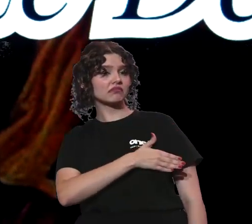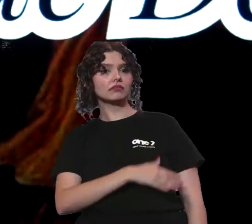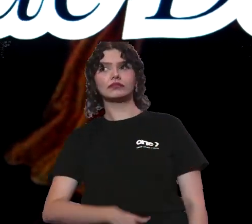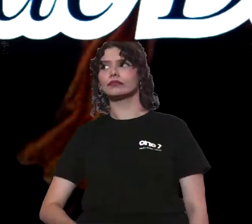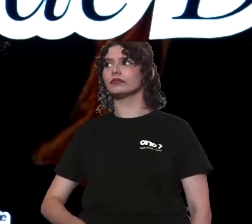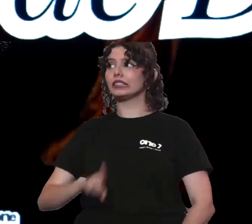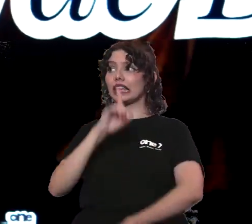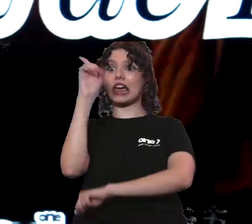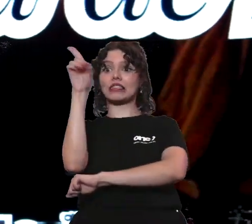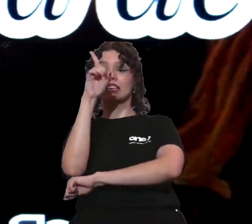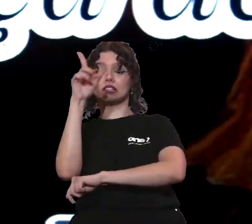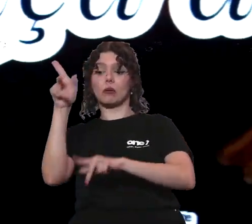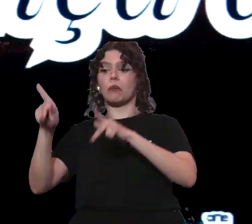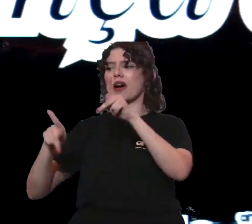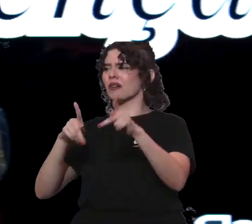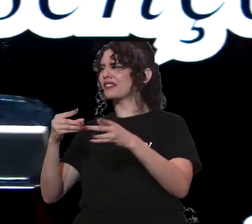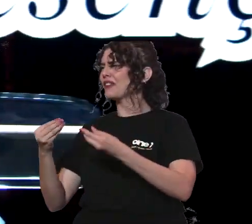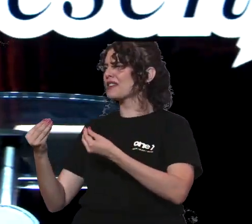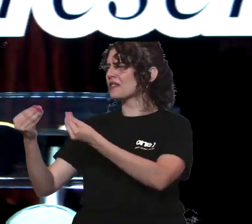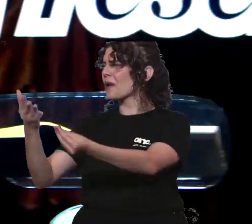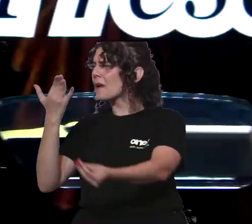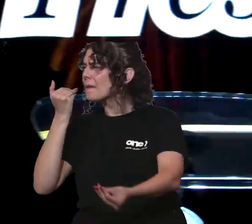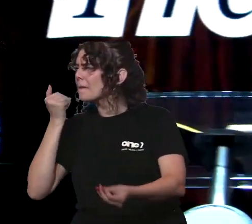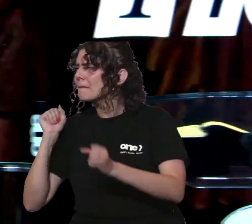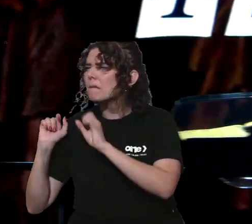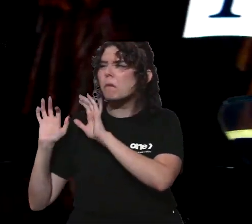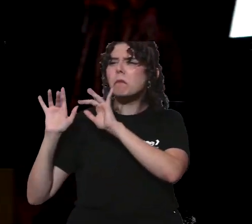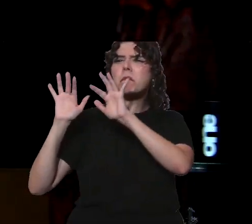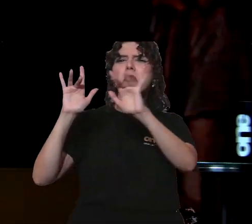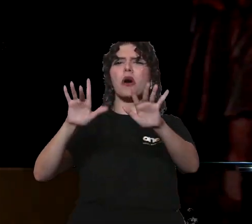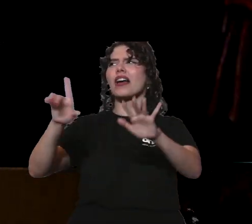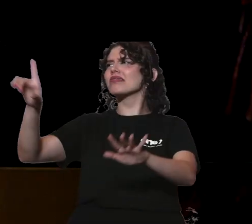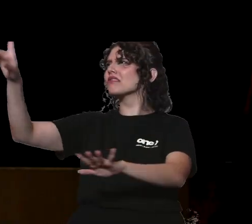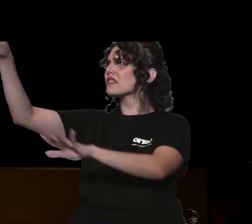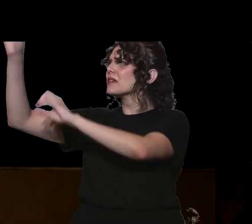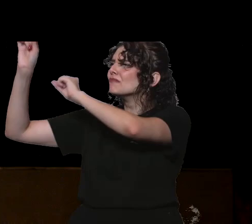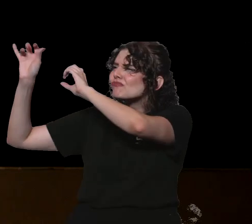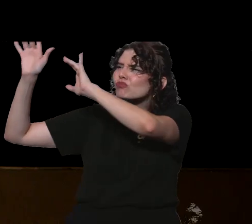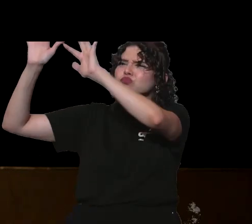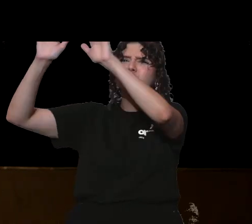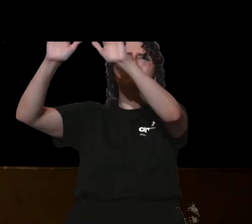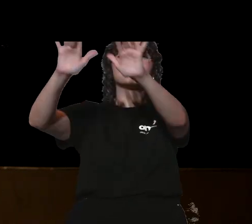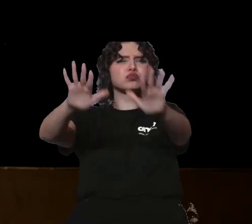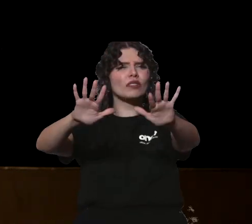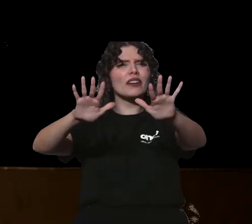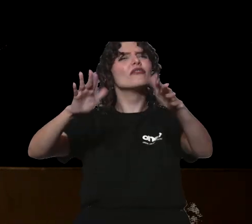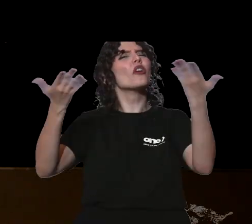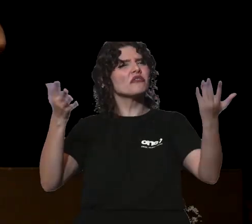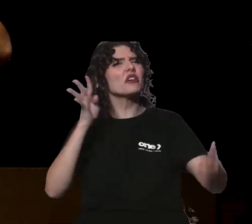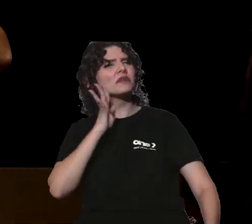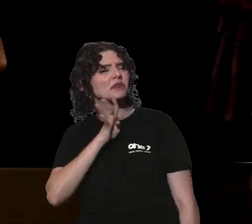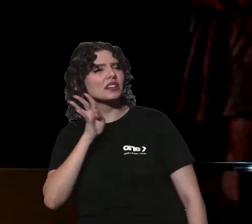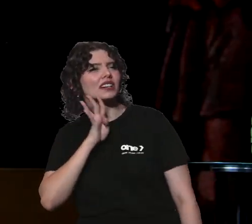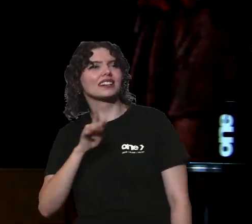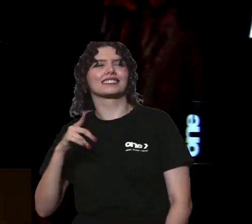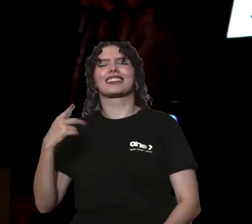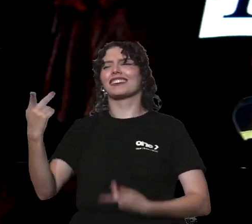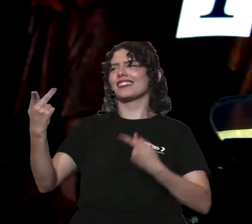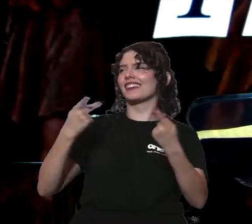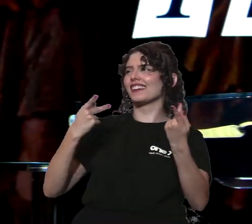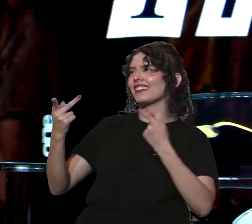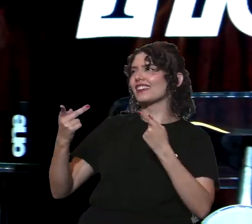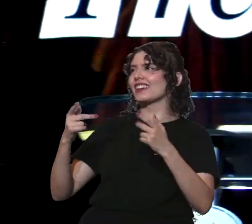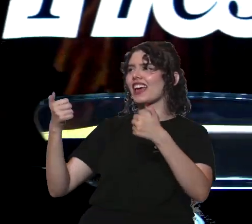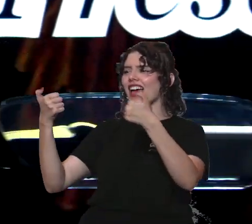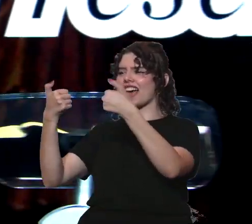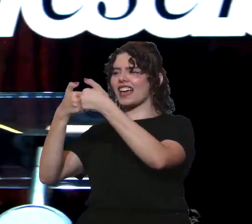lá com o povo, distribuiu comida, abençoou todo mundo, falou que Deus abençoe vocês, foi muito massa, é nós, conseguimos trazer a